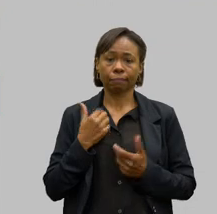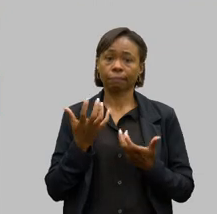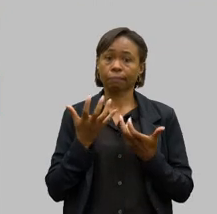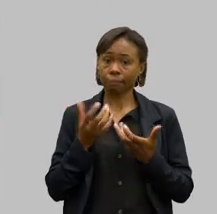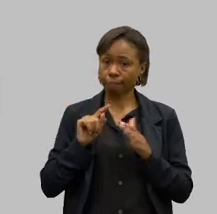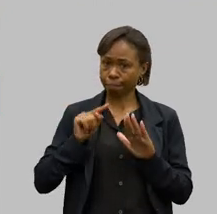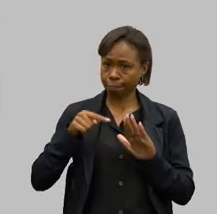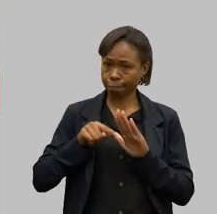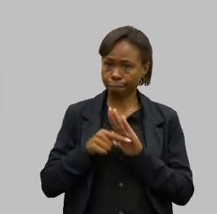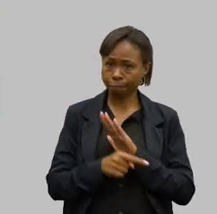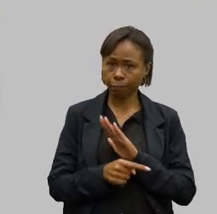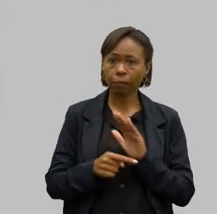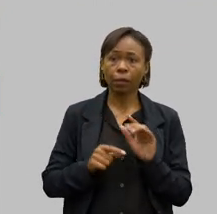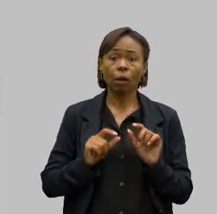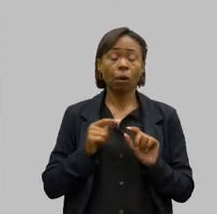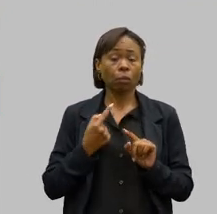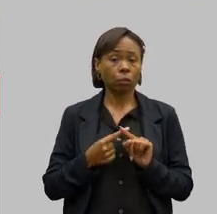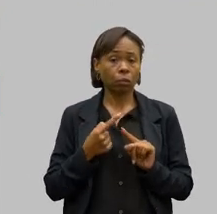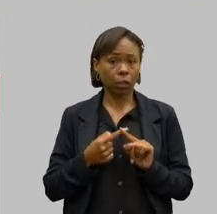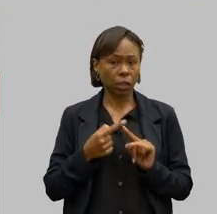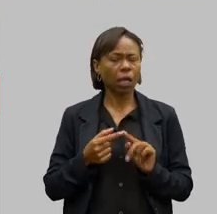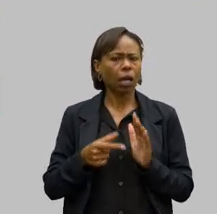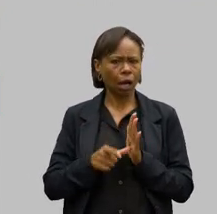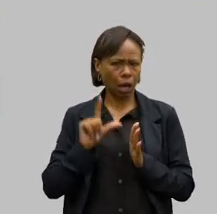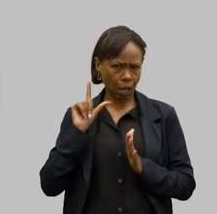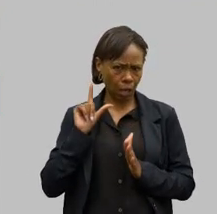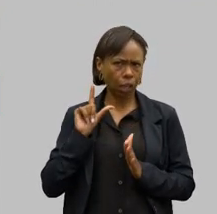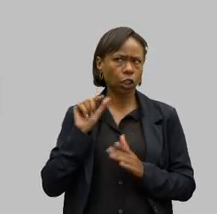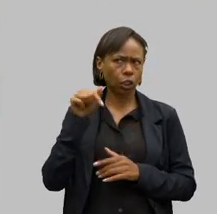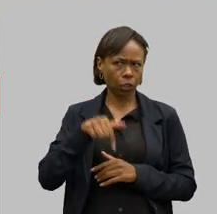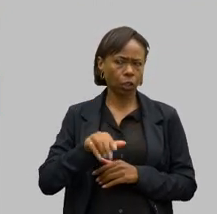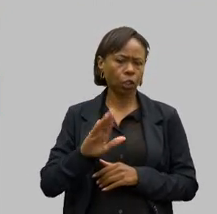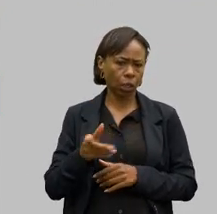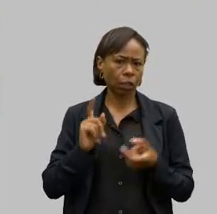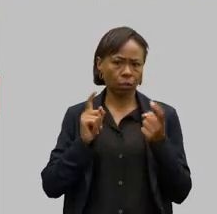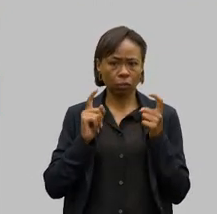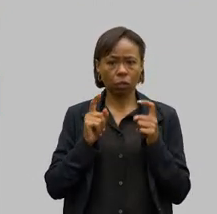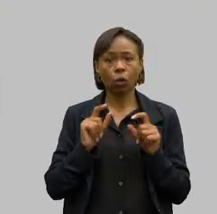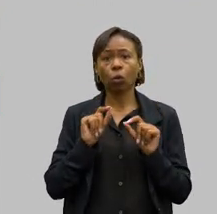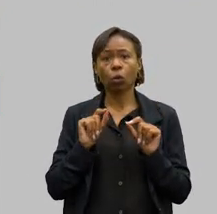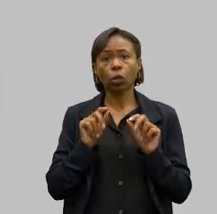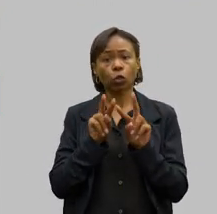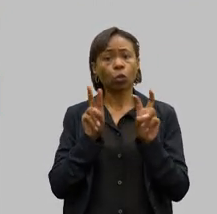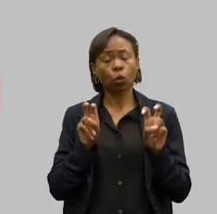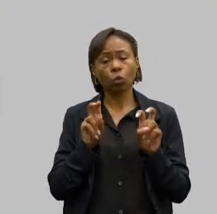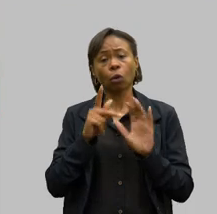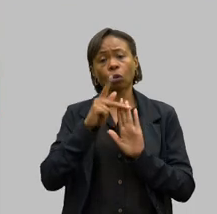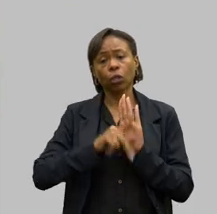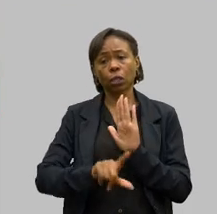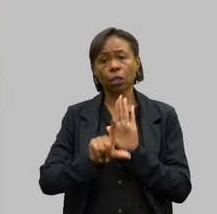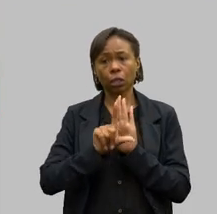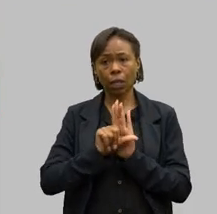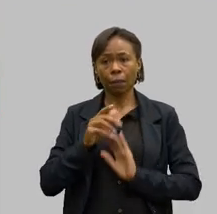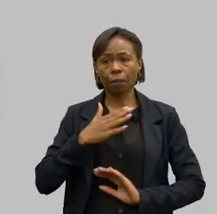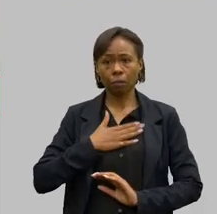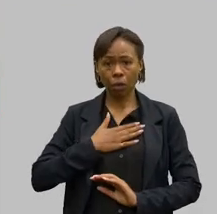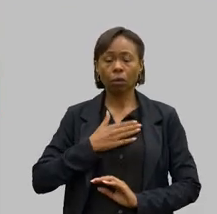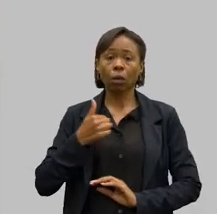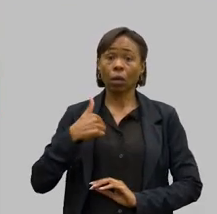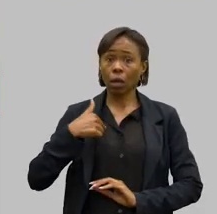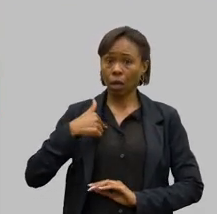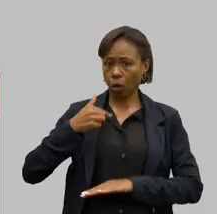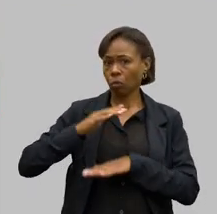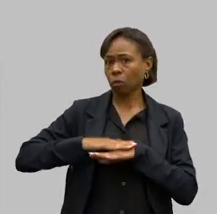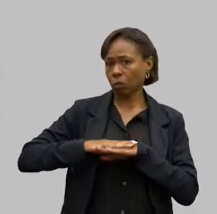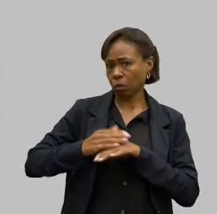aprofundar aqui, porque já foi trazida anteriormente na reunião, é sobre o meu projeto de lei. Eu sou, de fato, autor